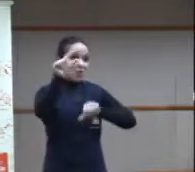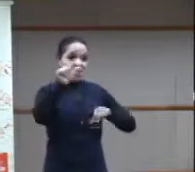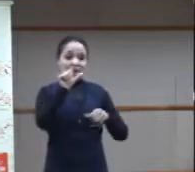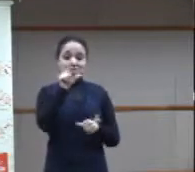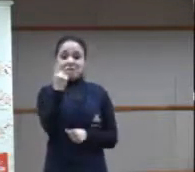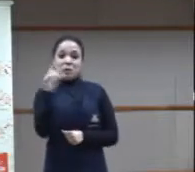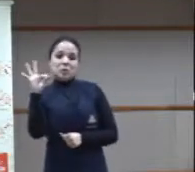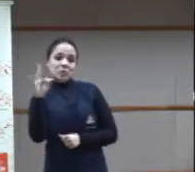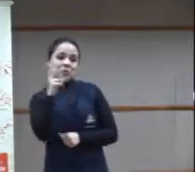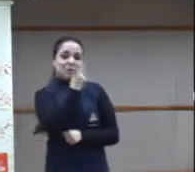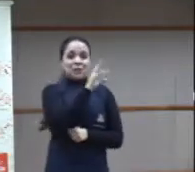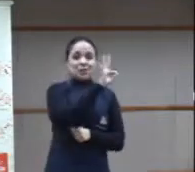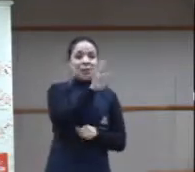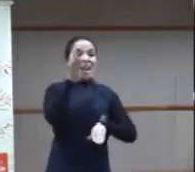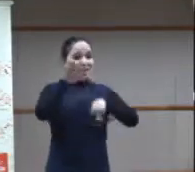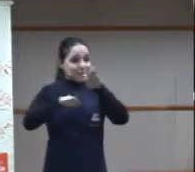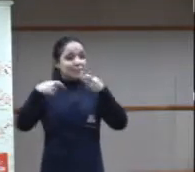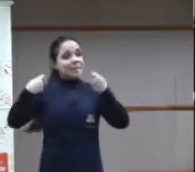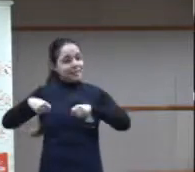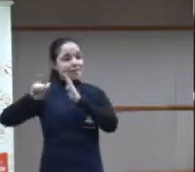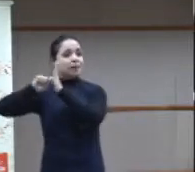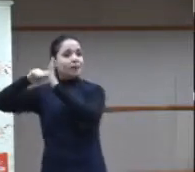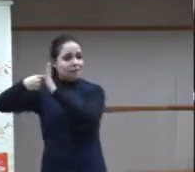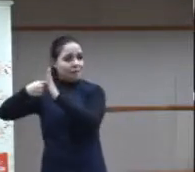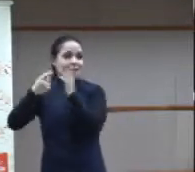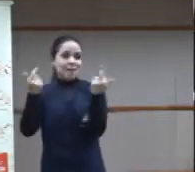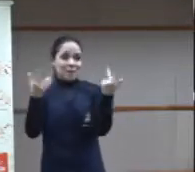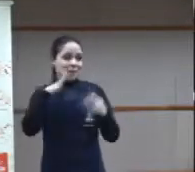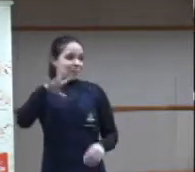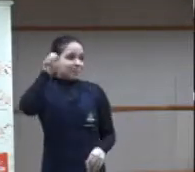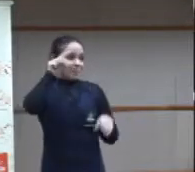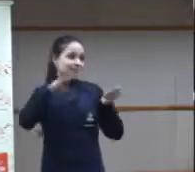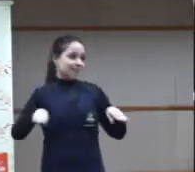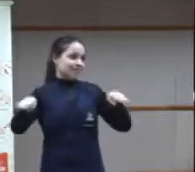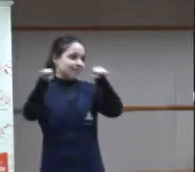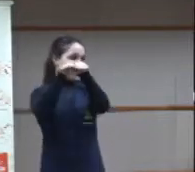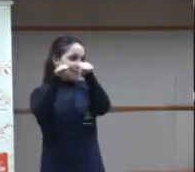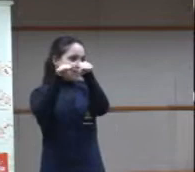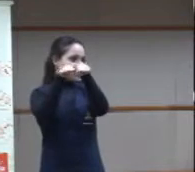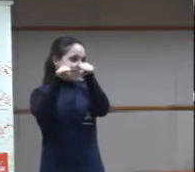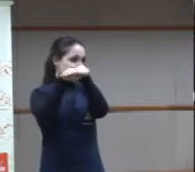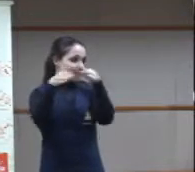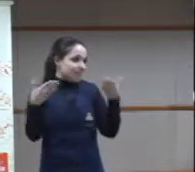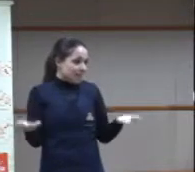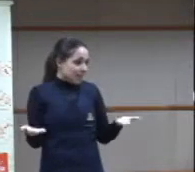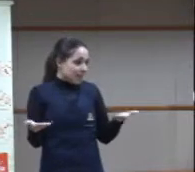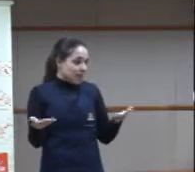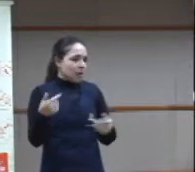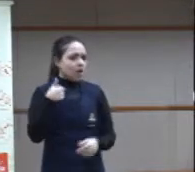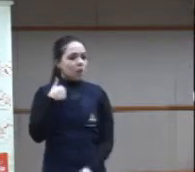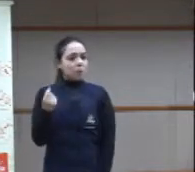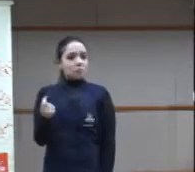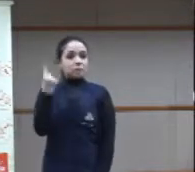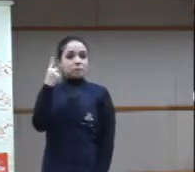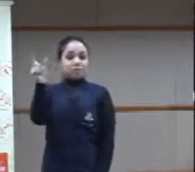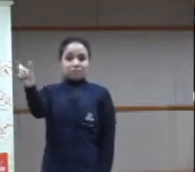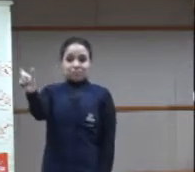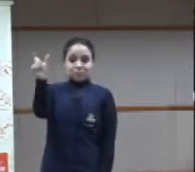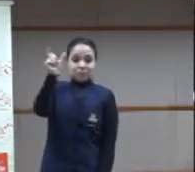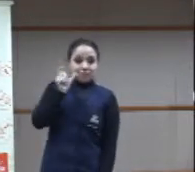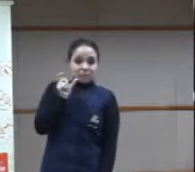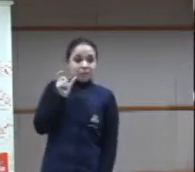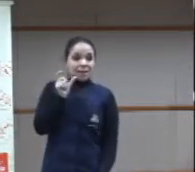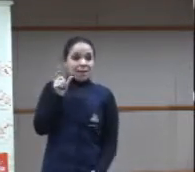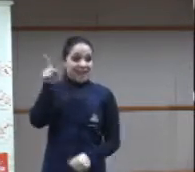que às vezes estão estudando e também têm que parar de estudar. Então, foi uma grande lição que eu recebi, porque